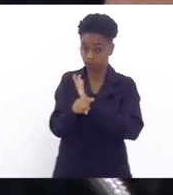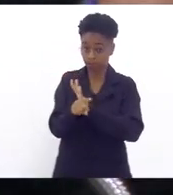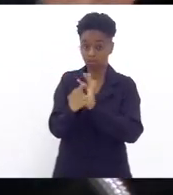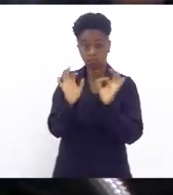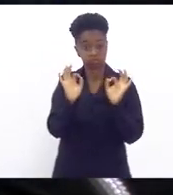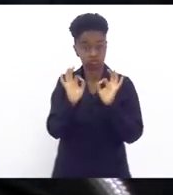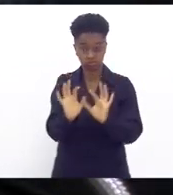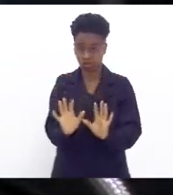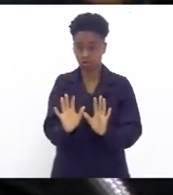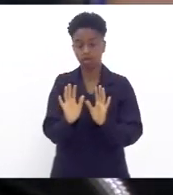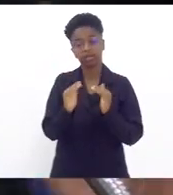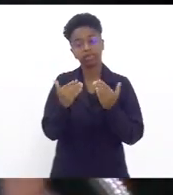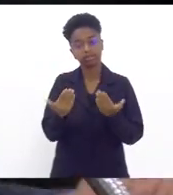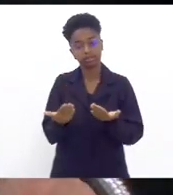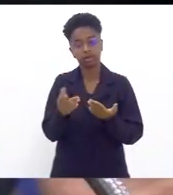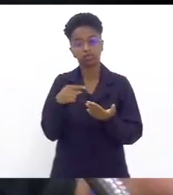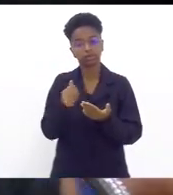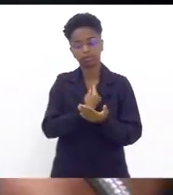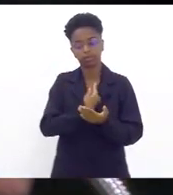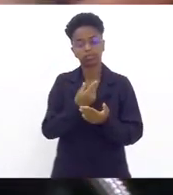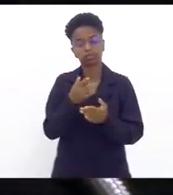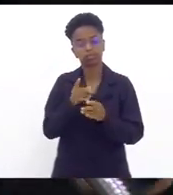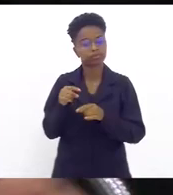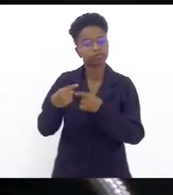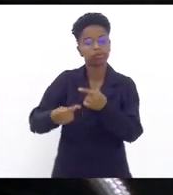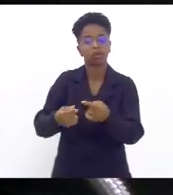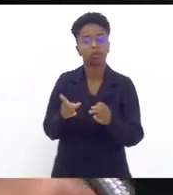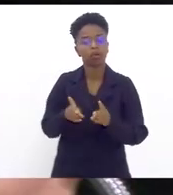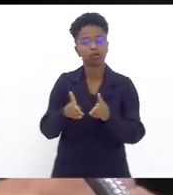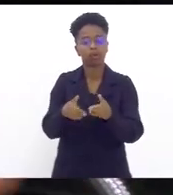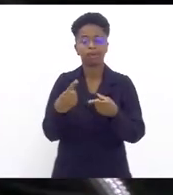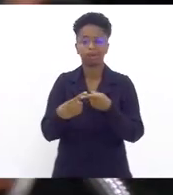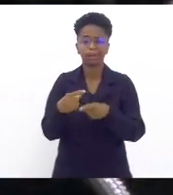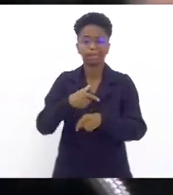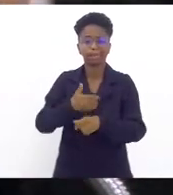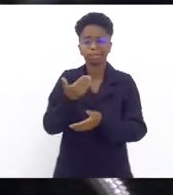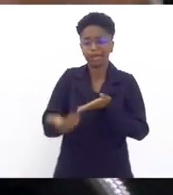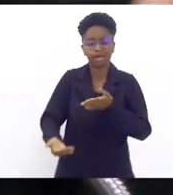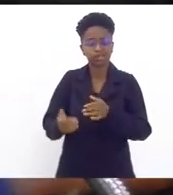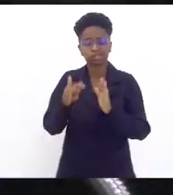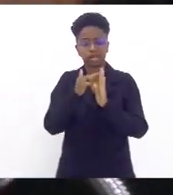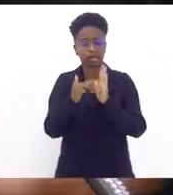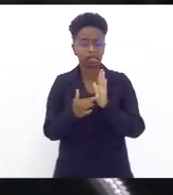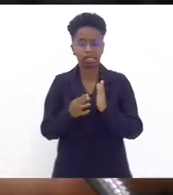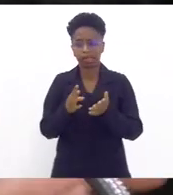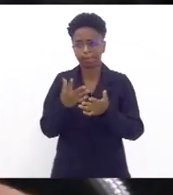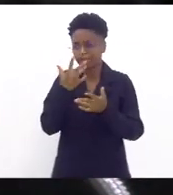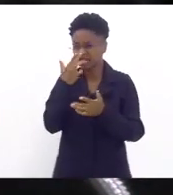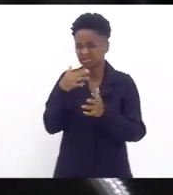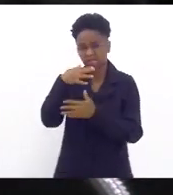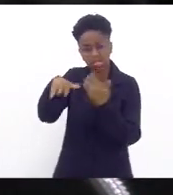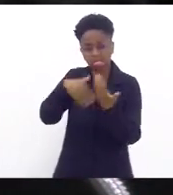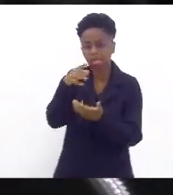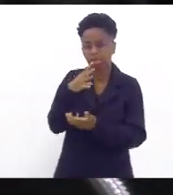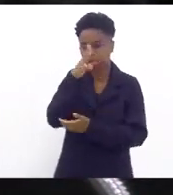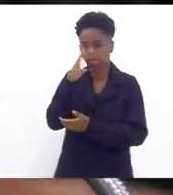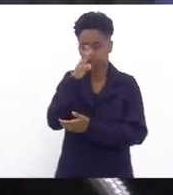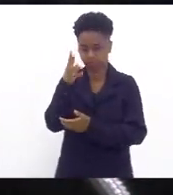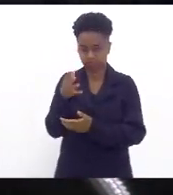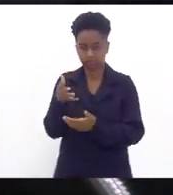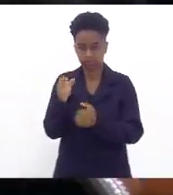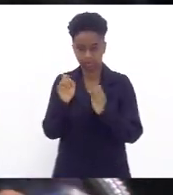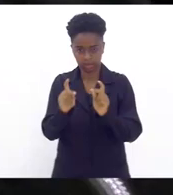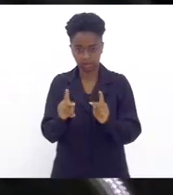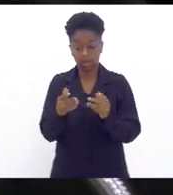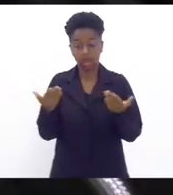ordem e aí a gente faz o procedimento que senão a gente perde o método e aí vira uma outra coisa que não é uma audiência pública